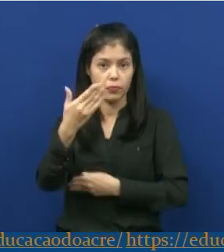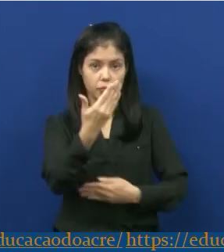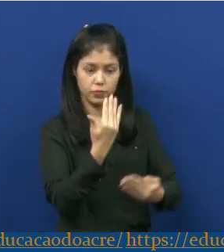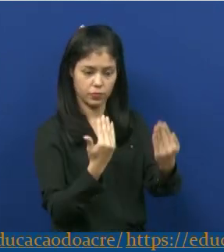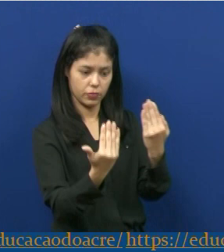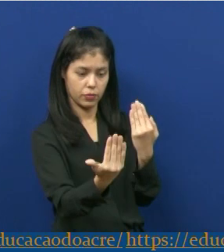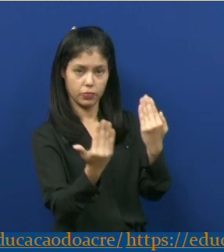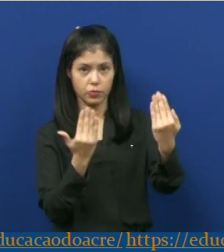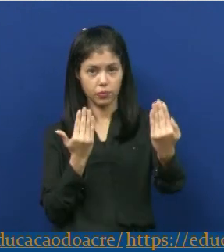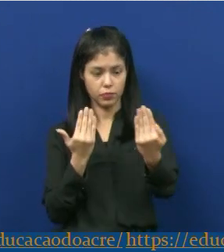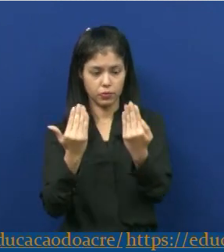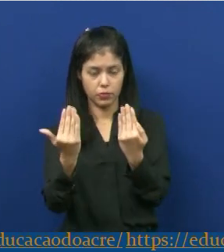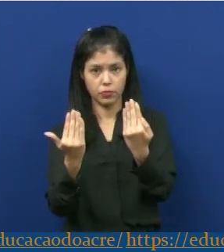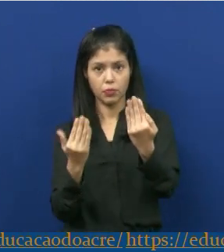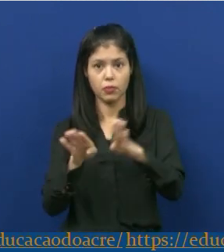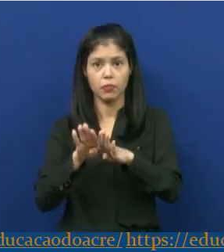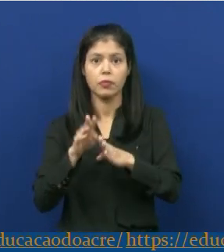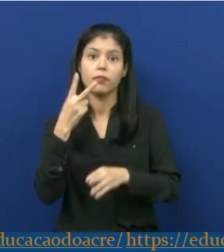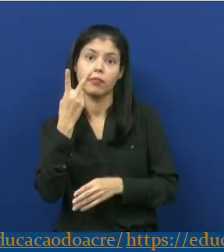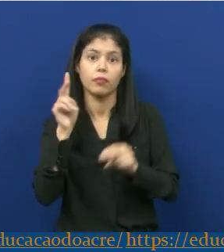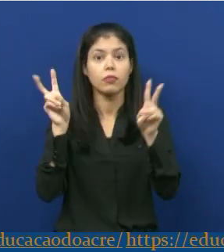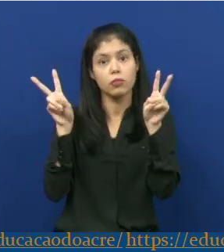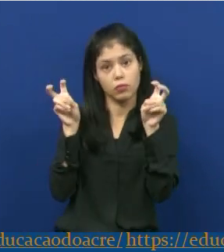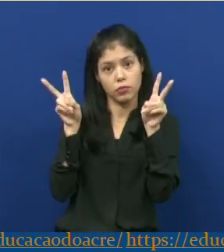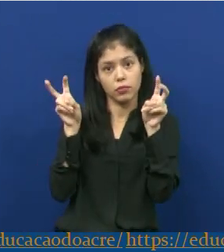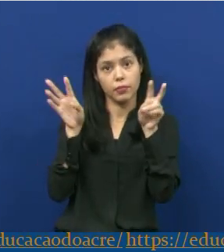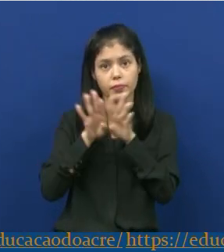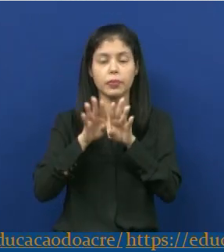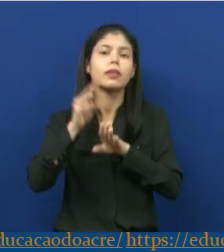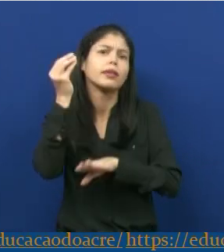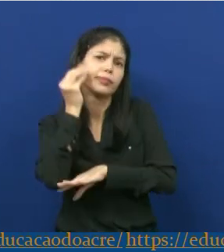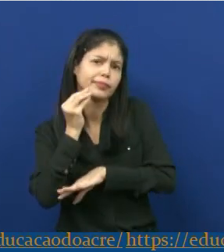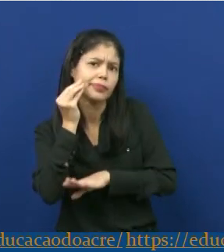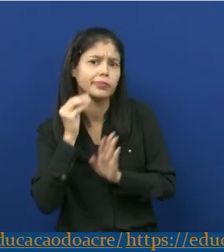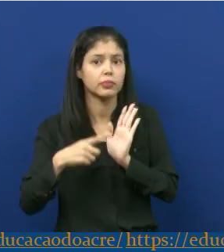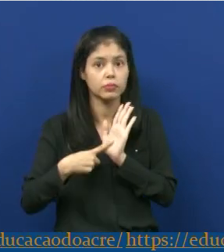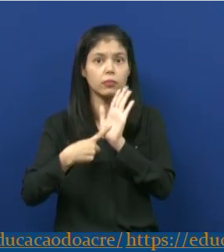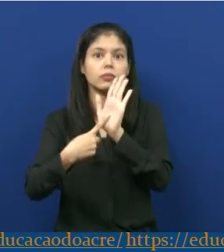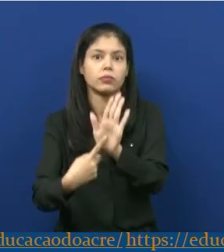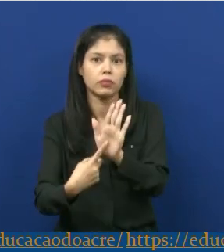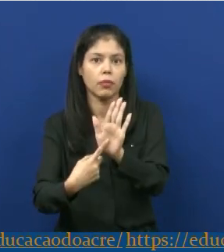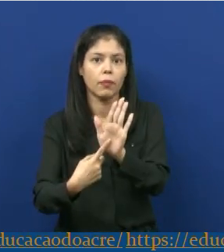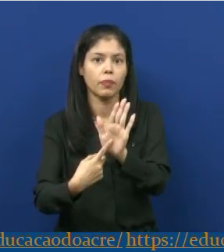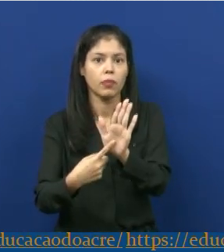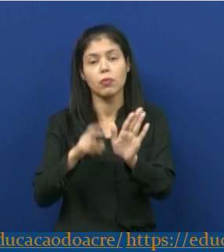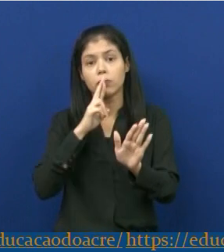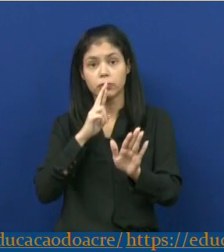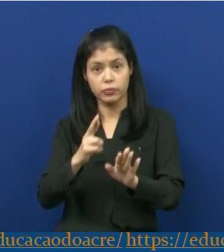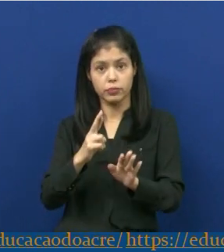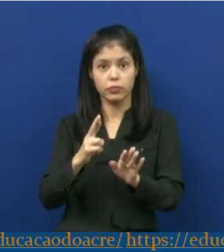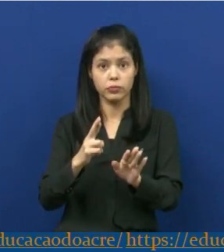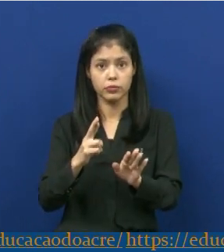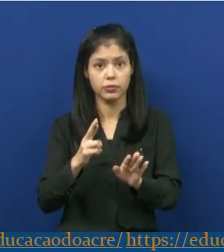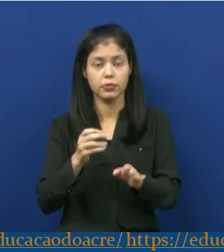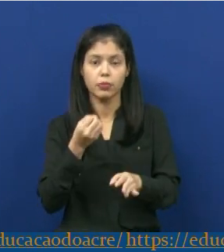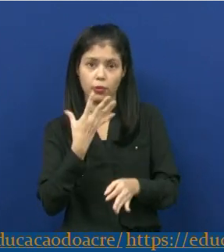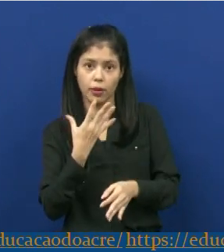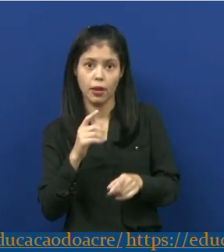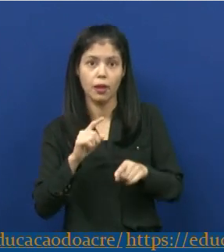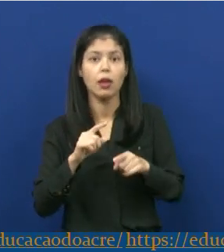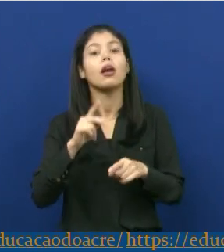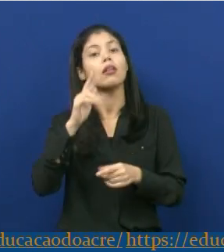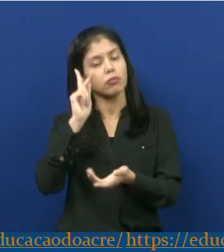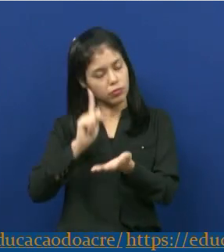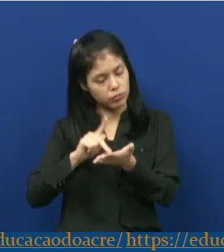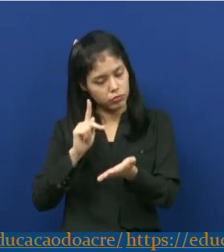sincronismo entre essas duas teorias e tenta apresentar uma solução para resolver esse impasse, afirmando que,